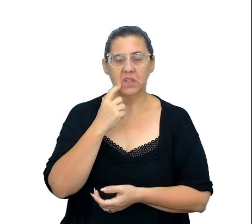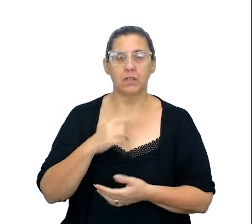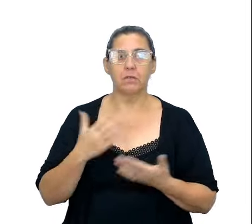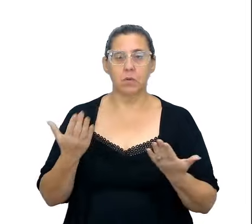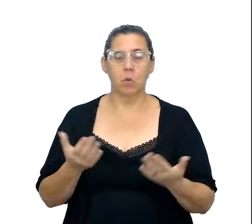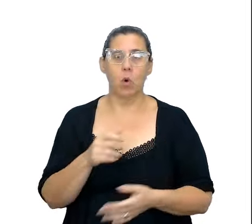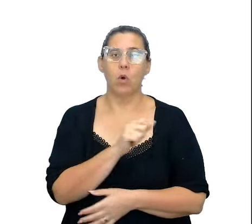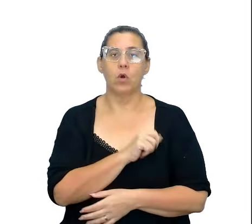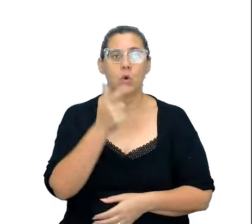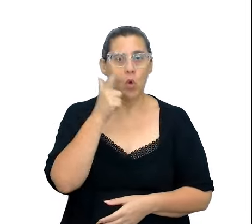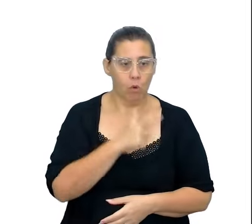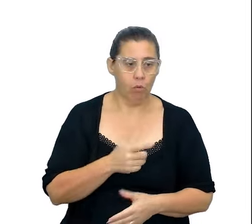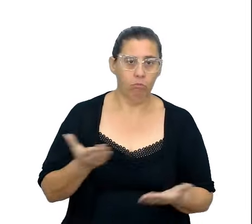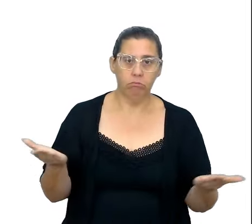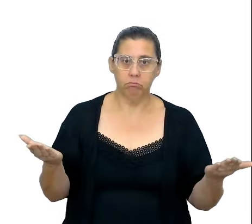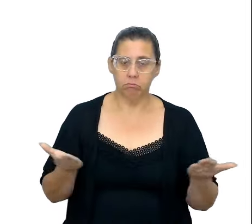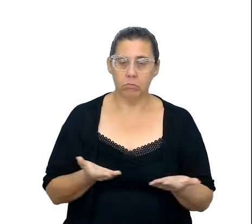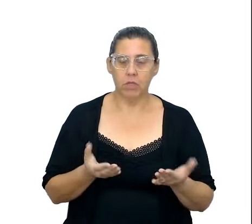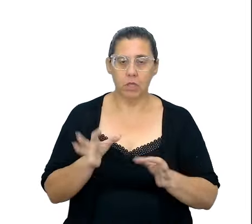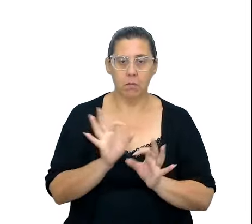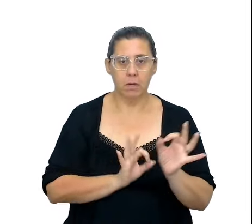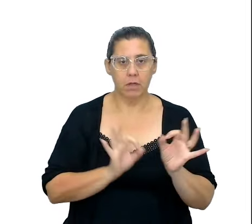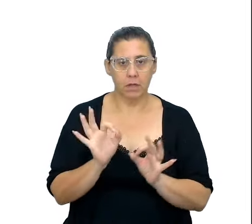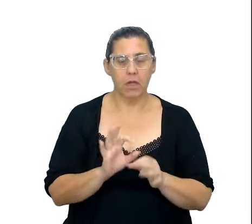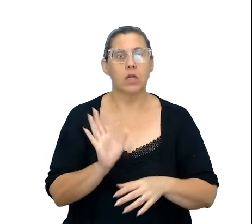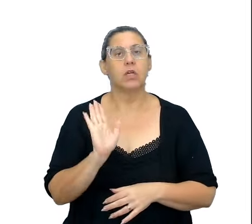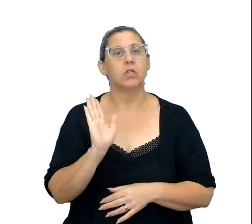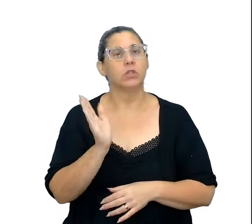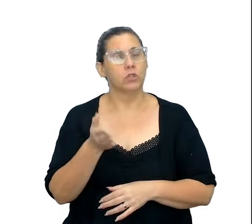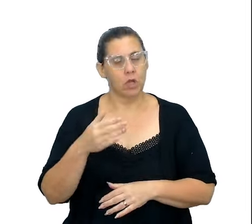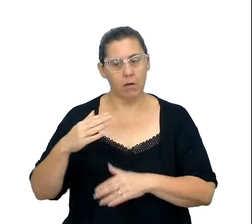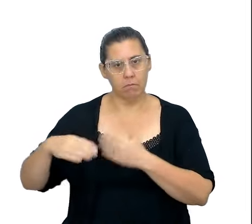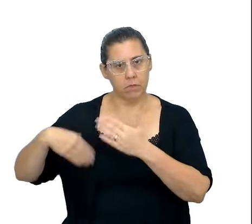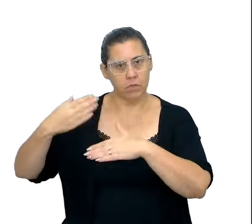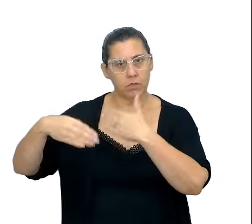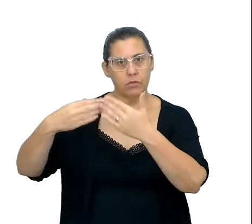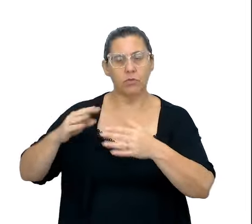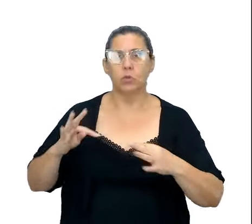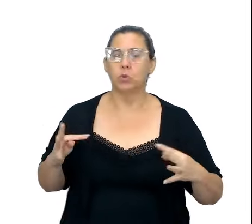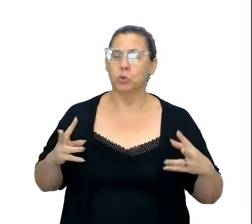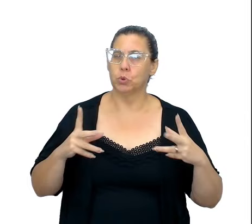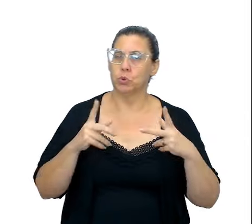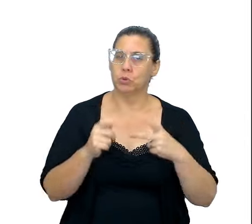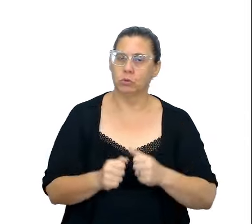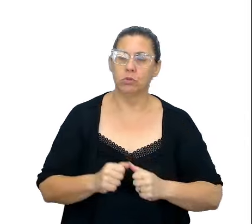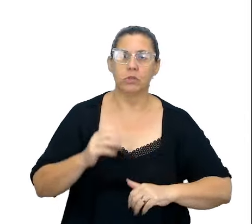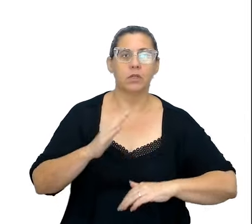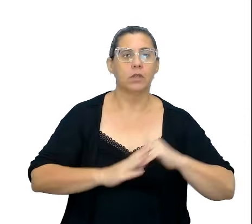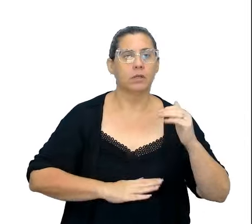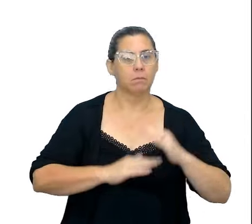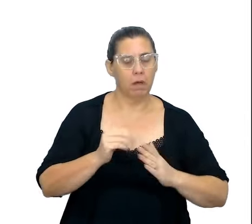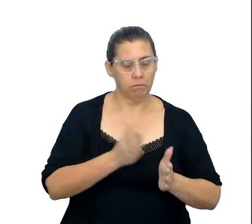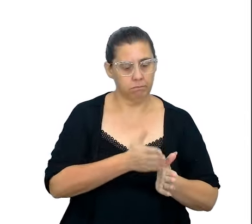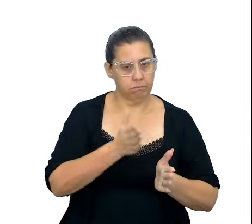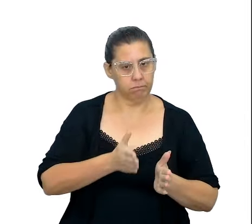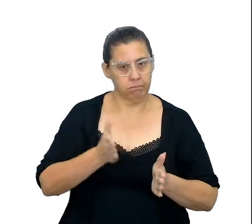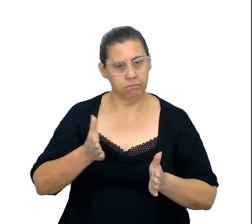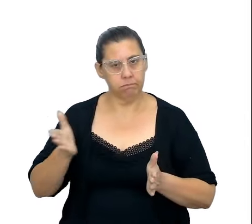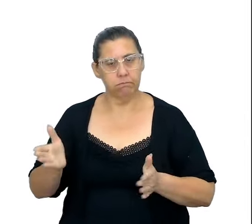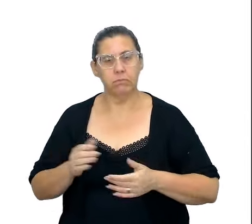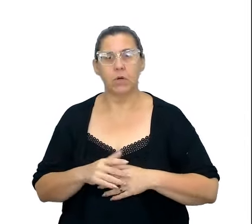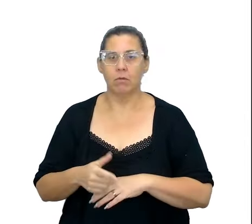ponto, né, nessa aula, para fazer esse planejamento, ele já desenvolveu as demais aulas da sequência, né, as